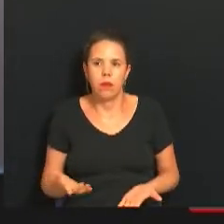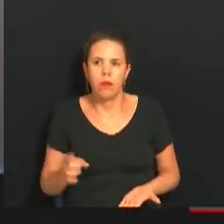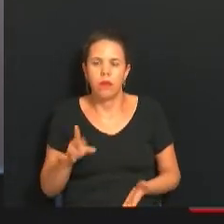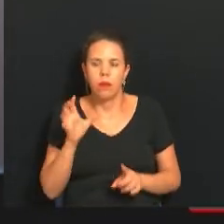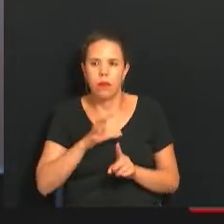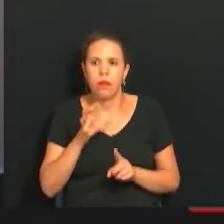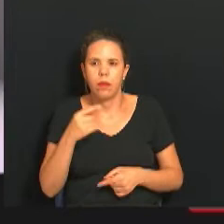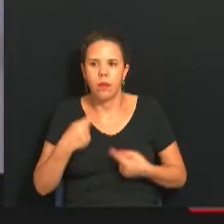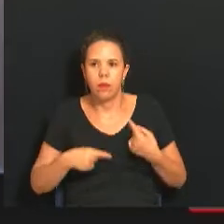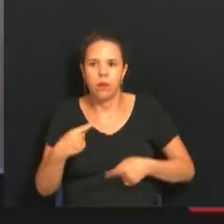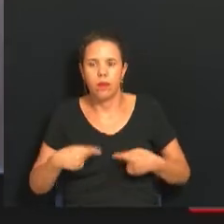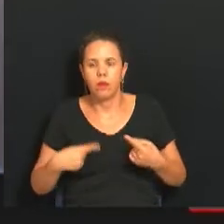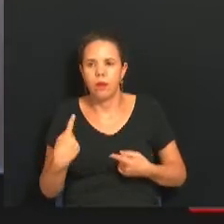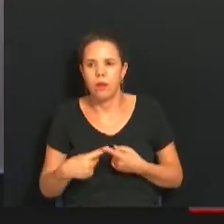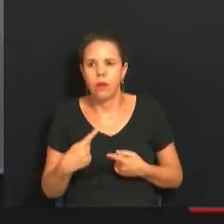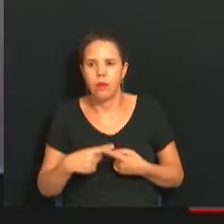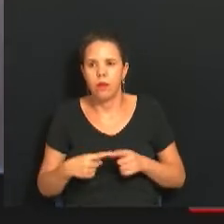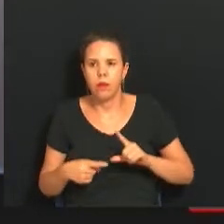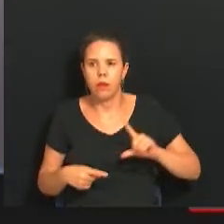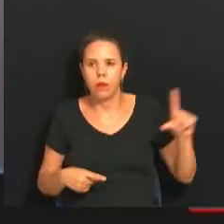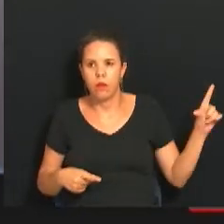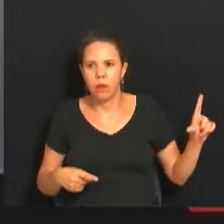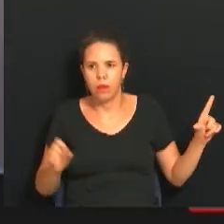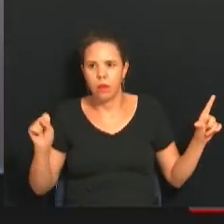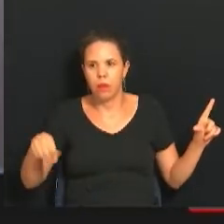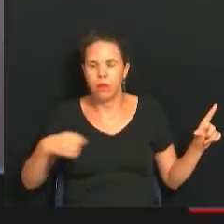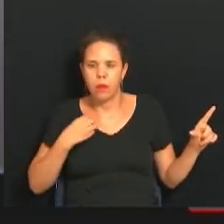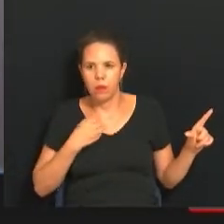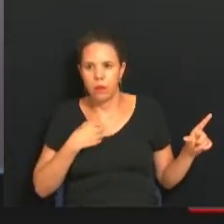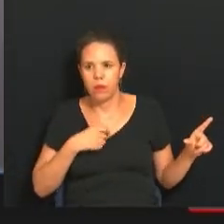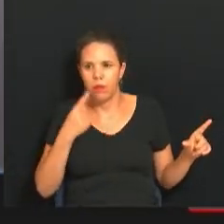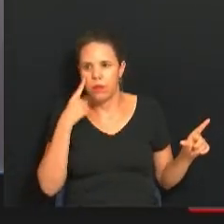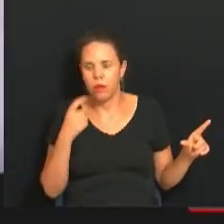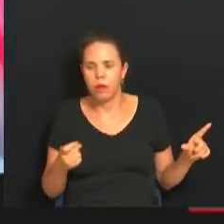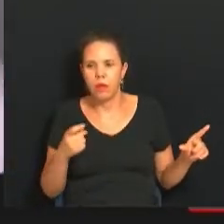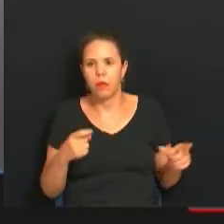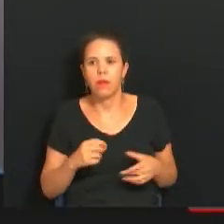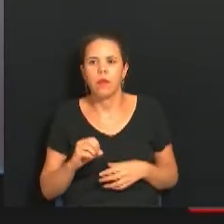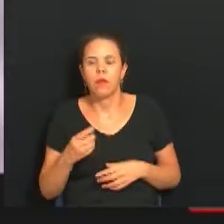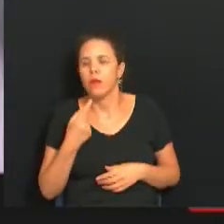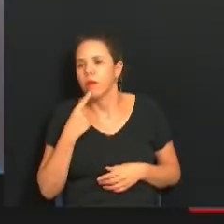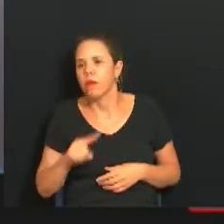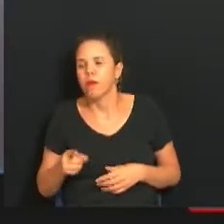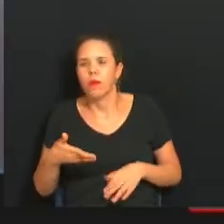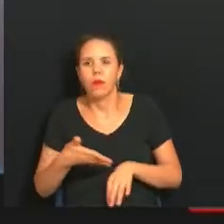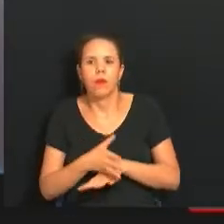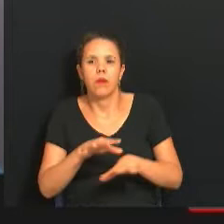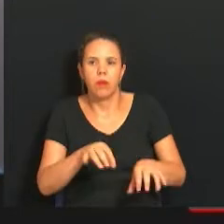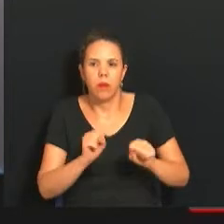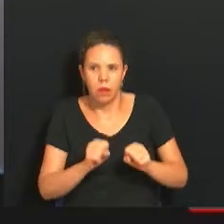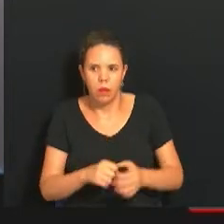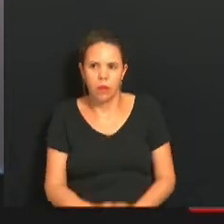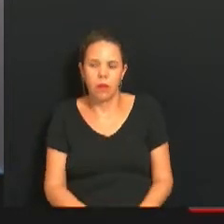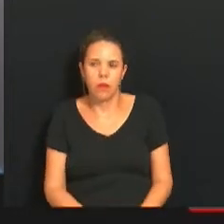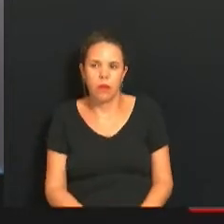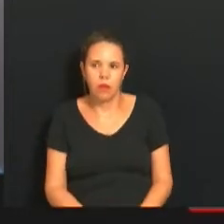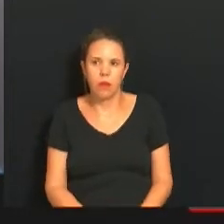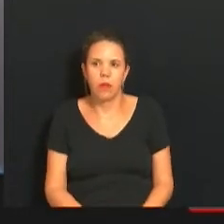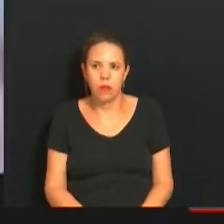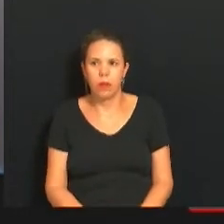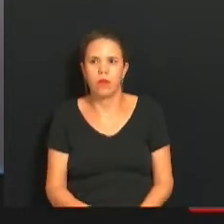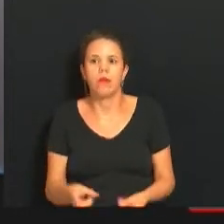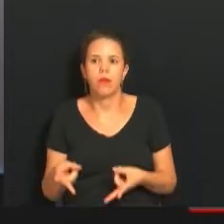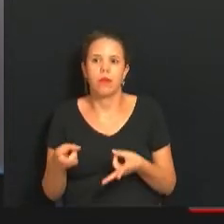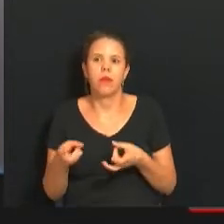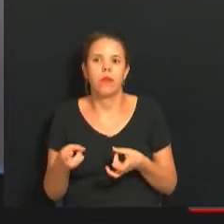política, enquanto que a parte do leste interessa ao Kremlin ocupar territorialmente. Então, a gente tem que observar, ver quais